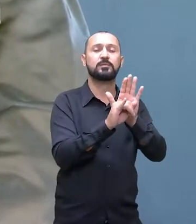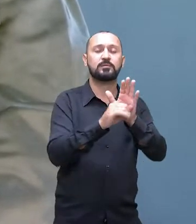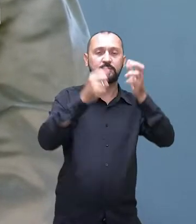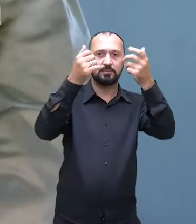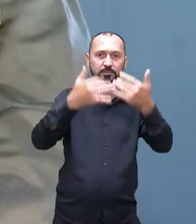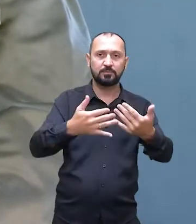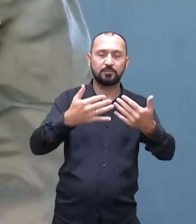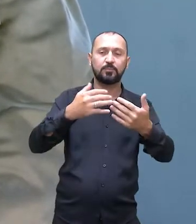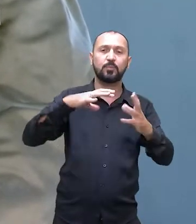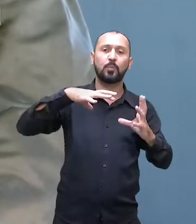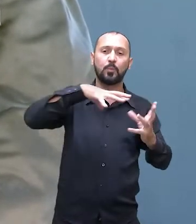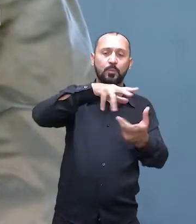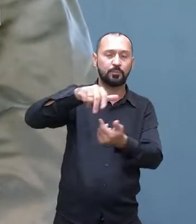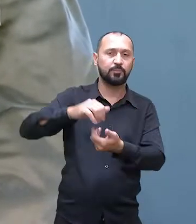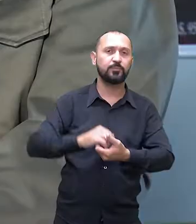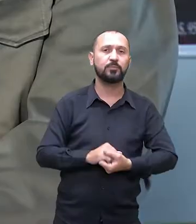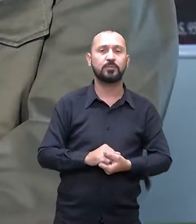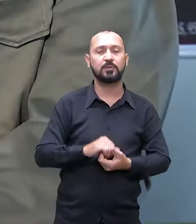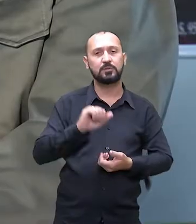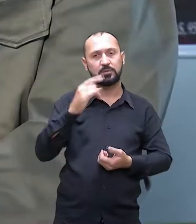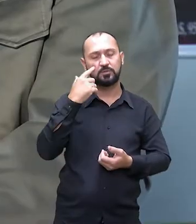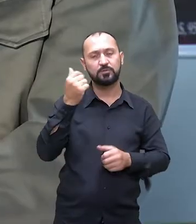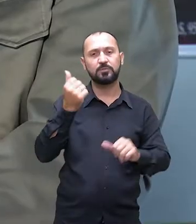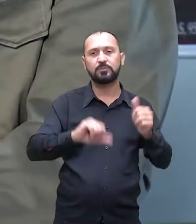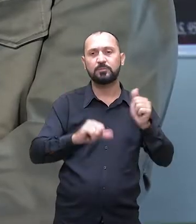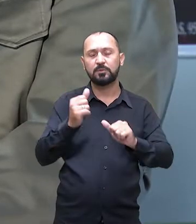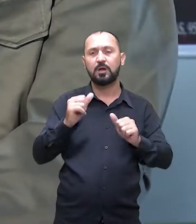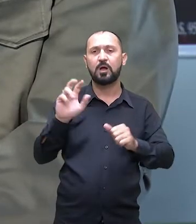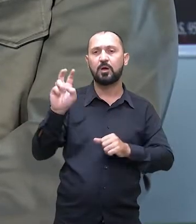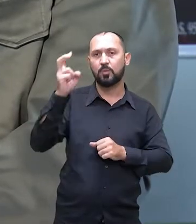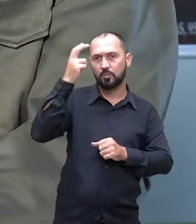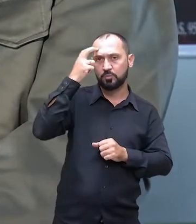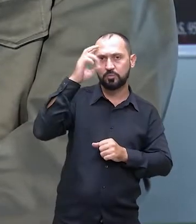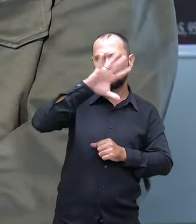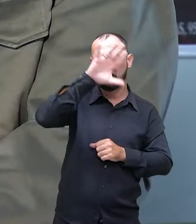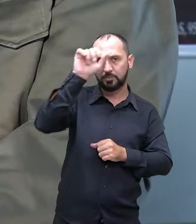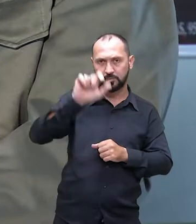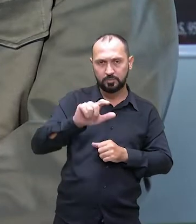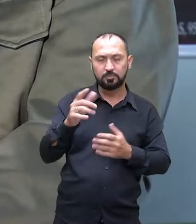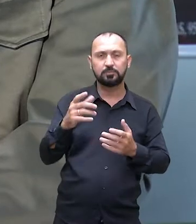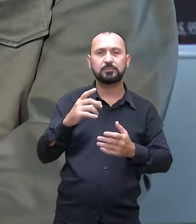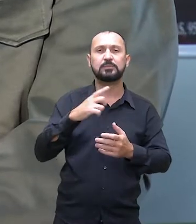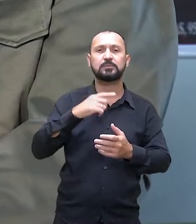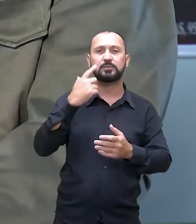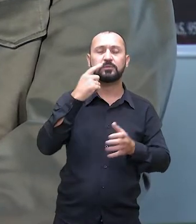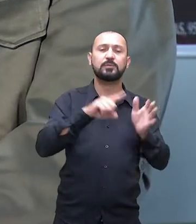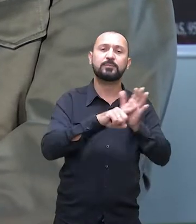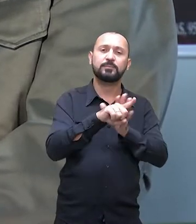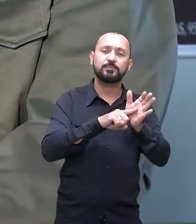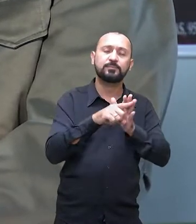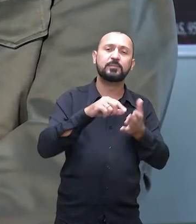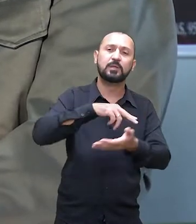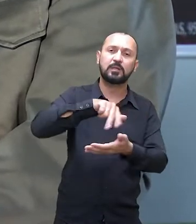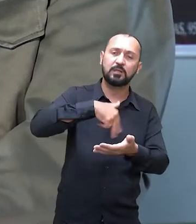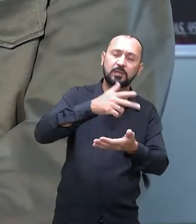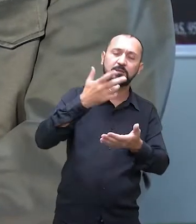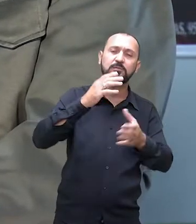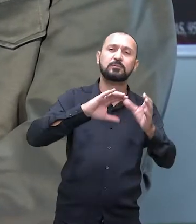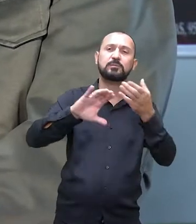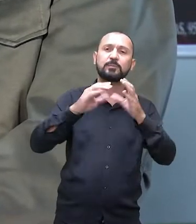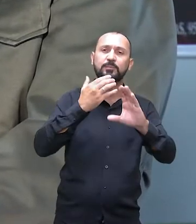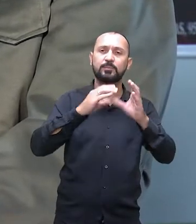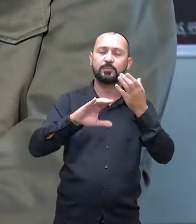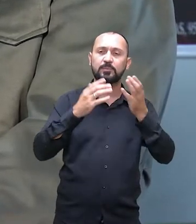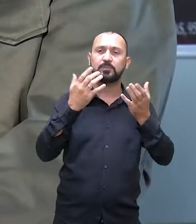identidade sendo contada para o resto do mundo. Se a gente for analisar culturalmente Mato Grosso do Sul, se você pegar na dança, na